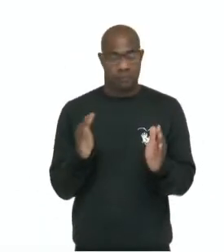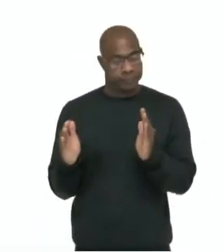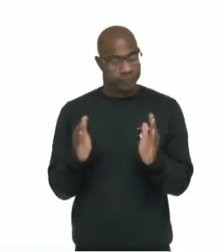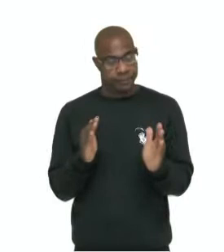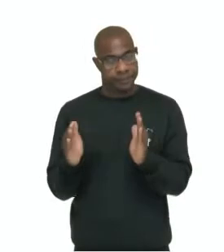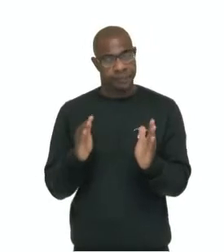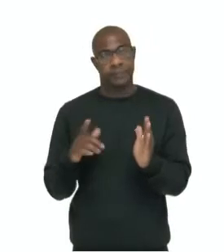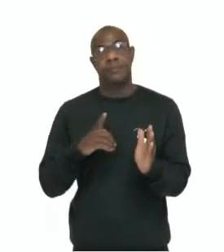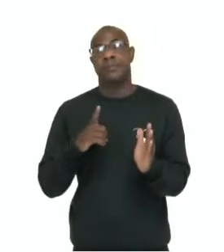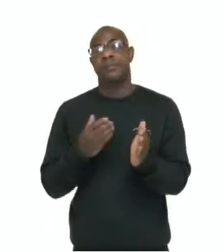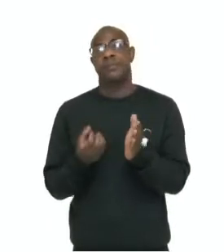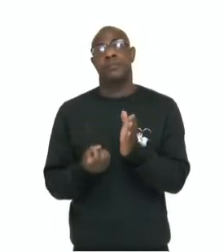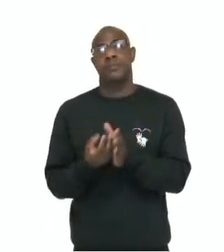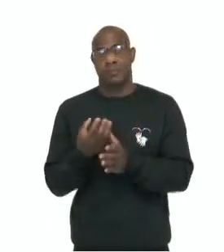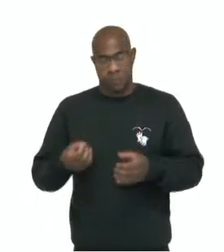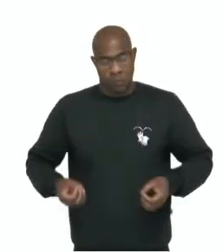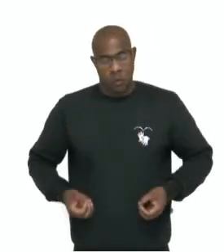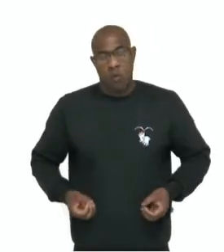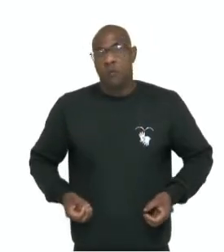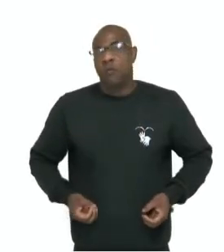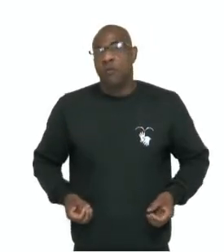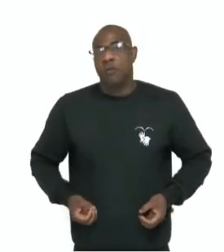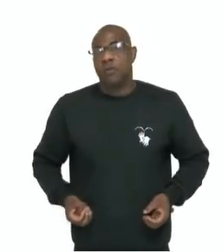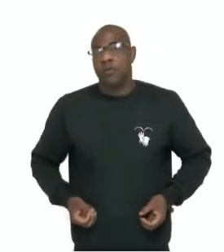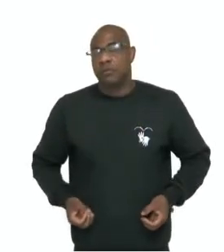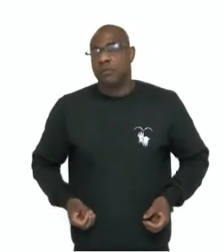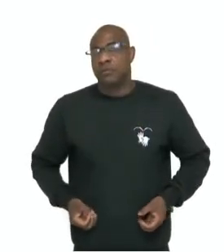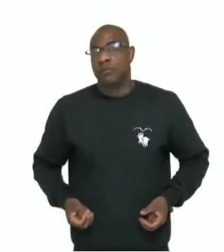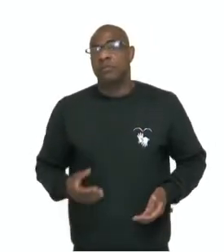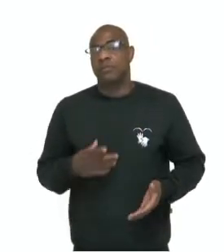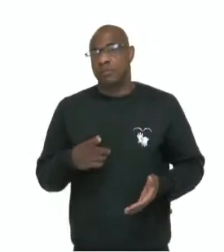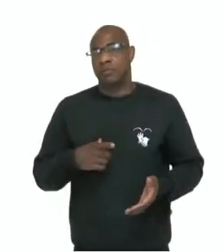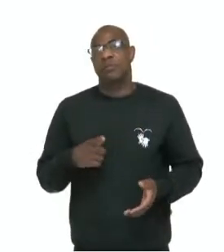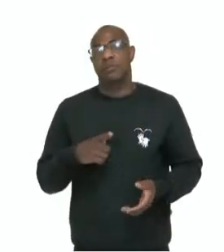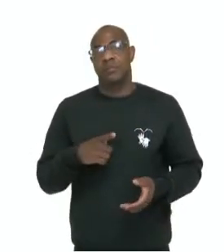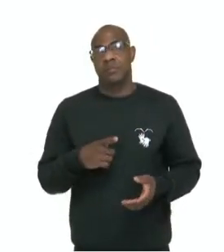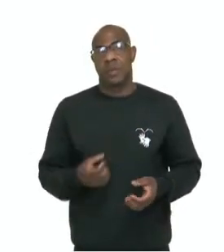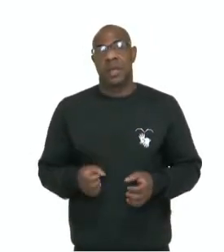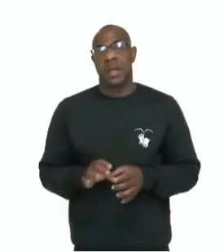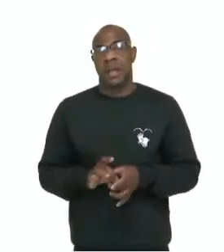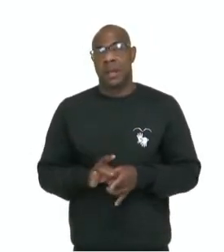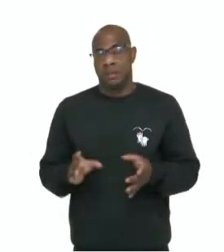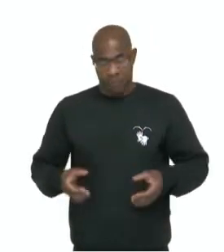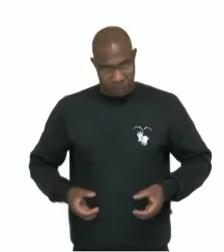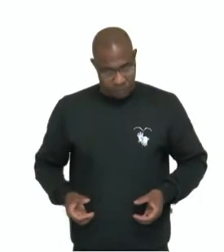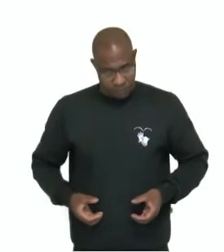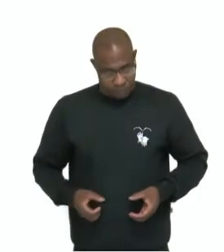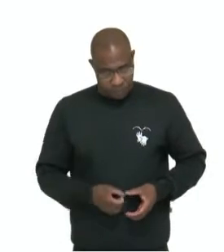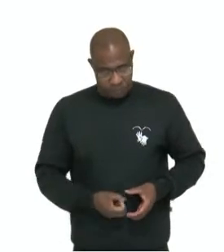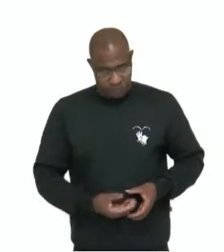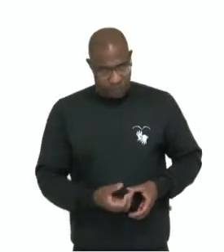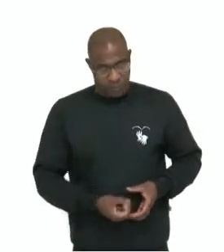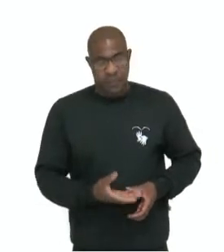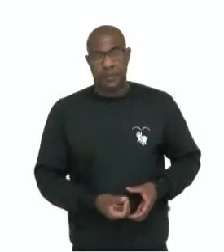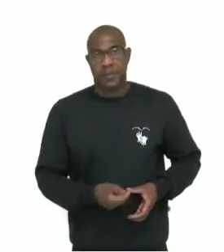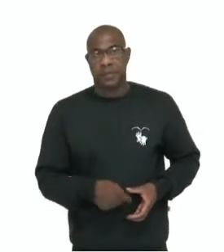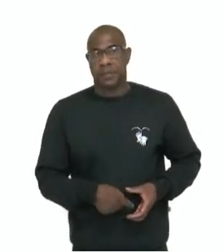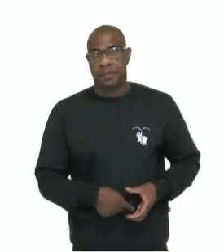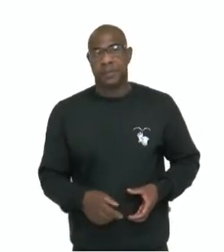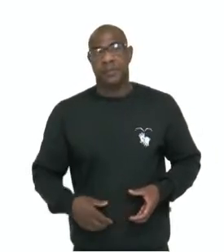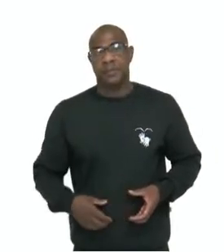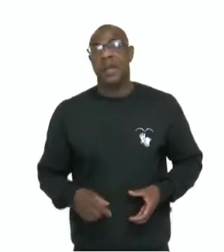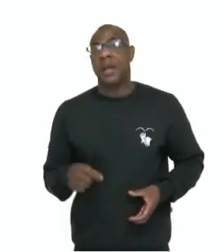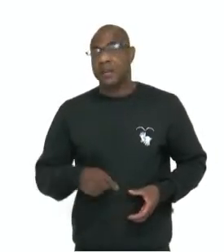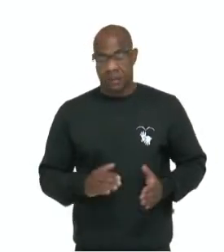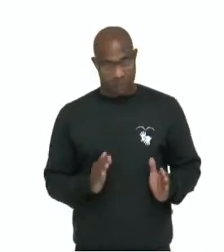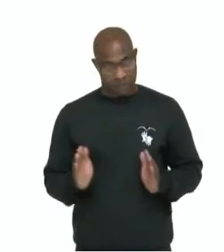da ovulação, que é quando o ovócito secundário é liberado lá para a tuba uterina. É